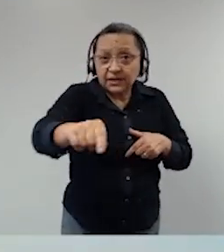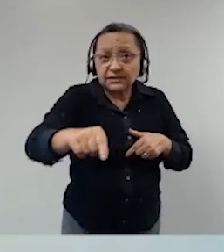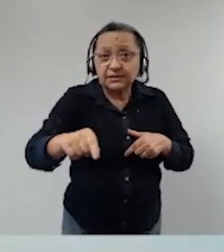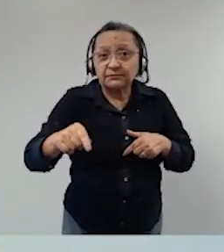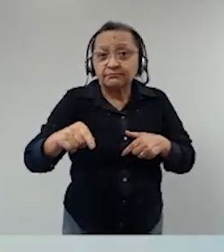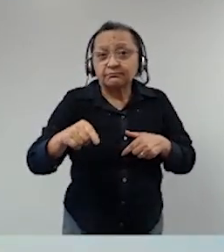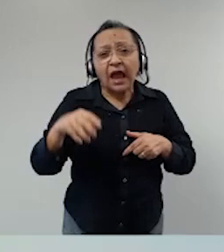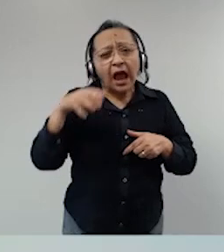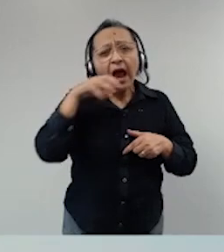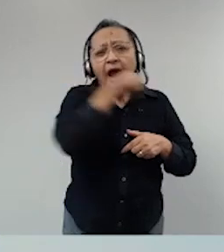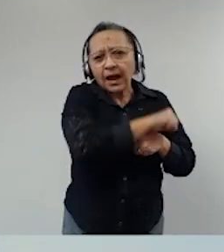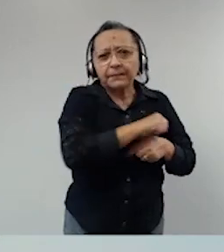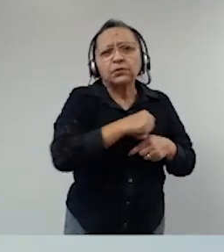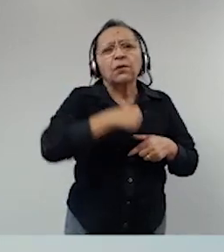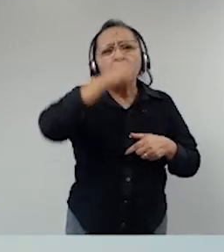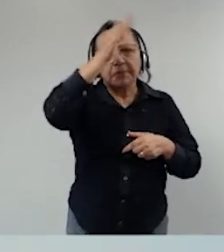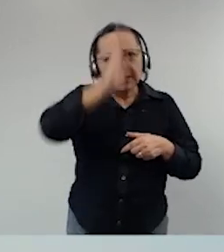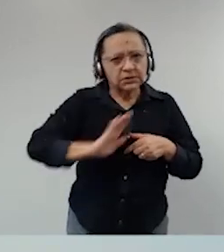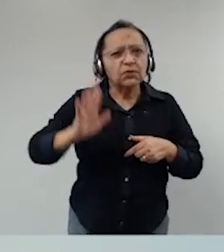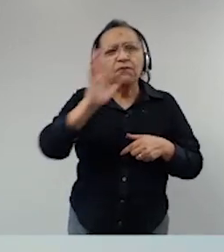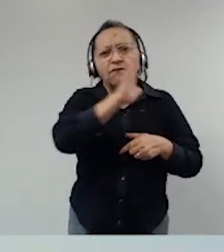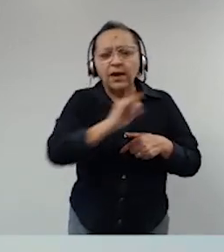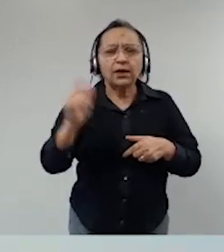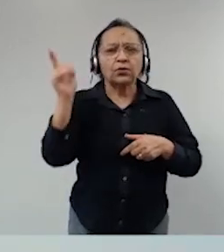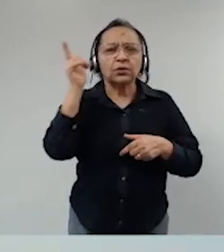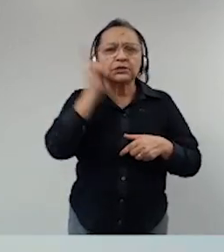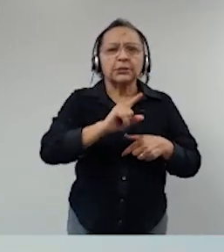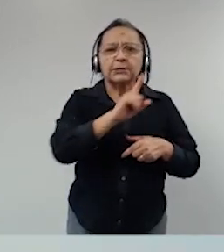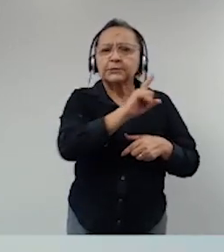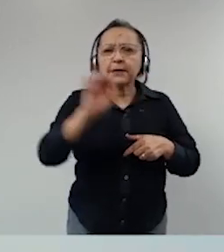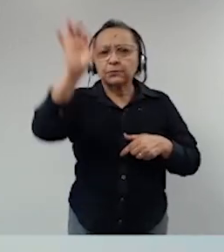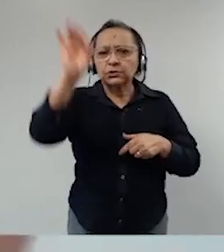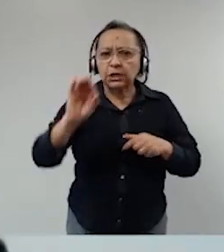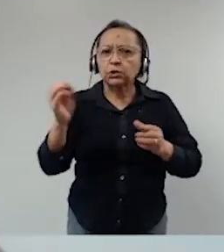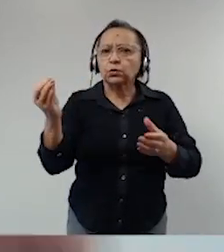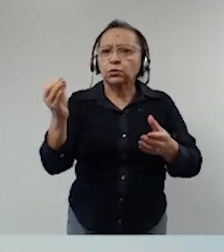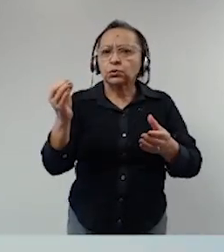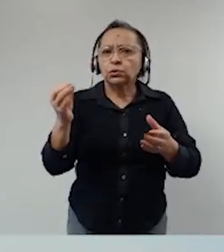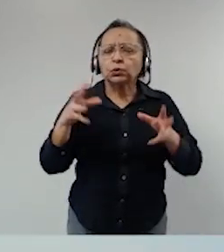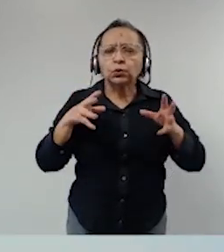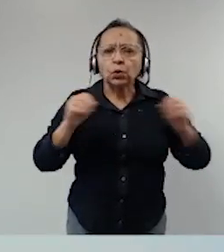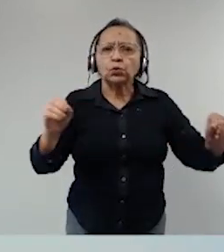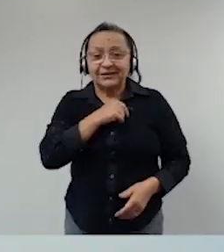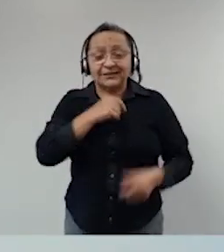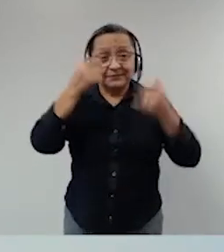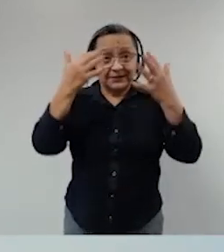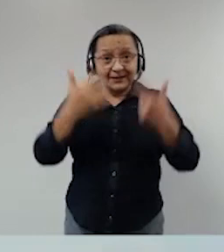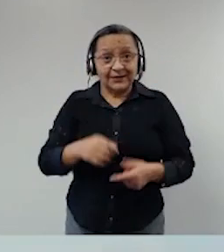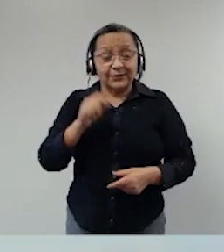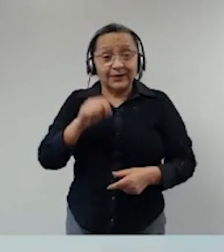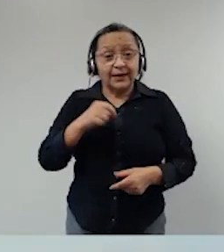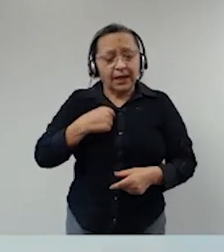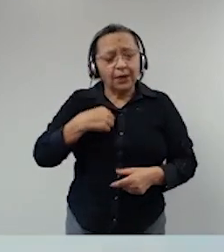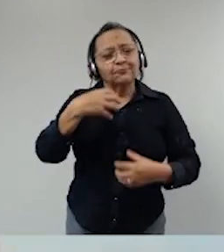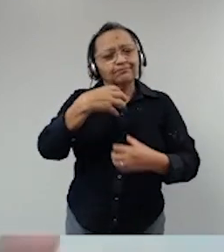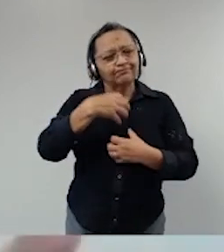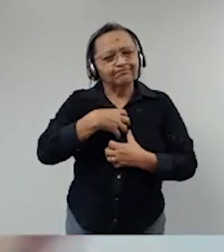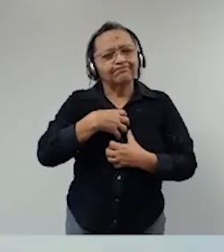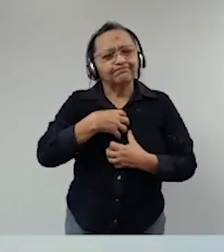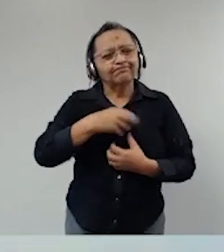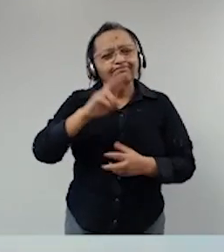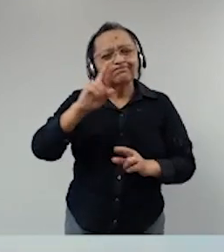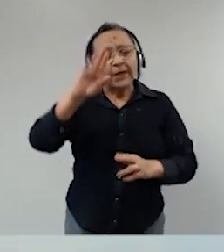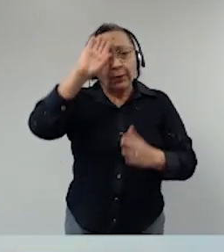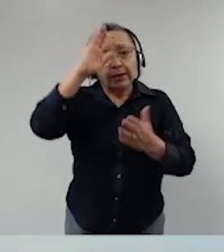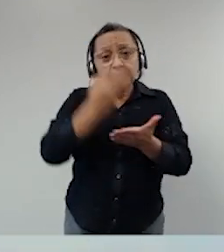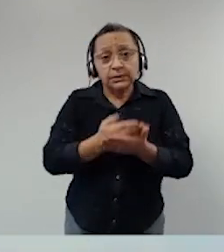Brasil estará com 100% dos seus processos eletrônicos. Eu acredito que, num